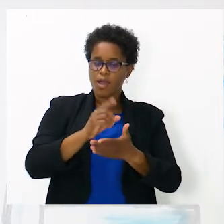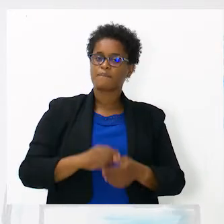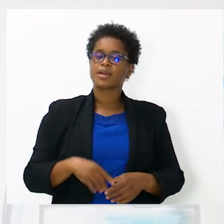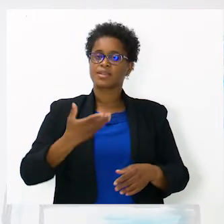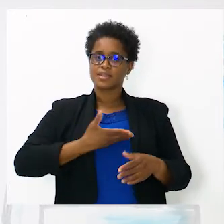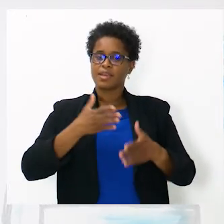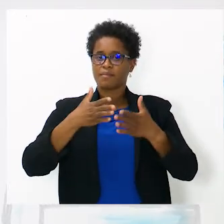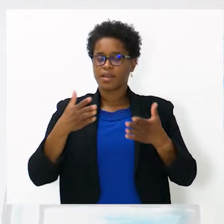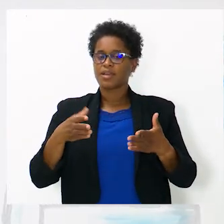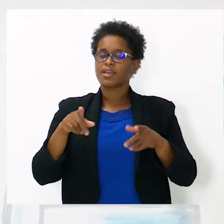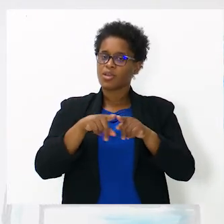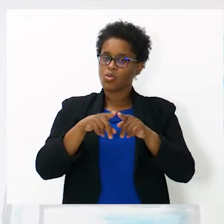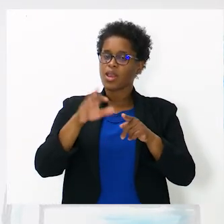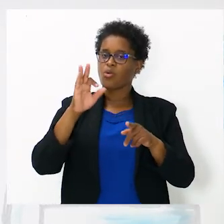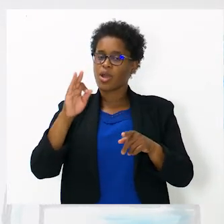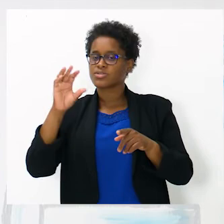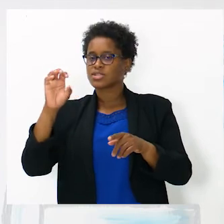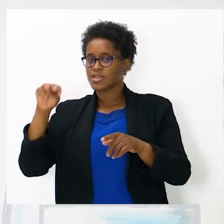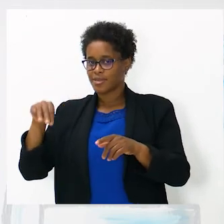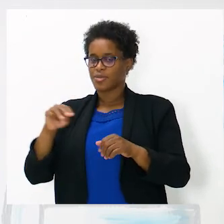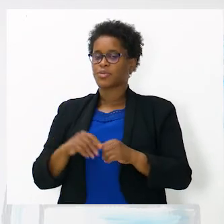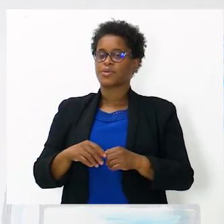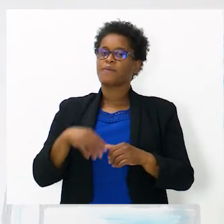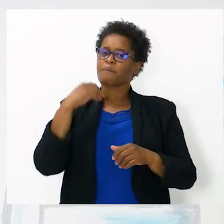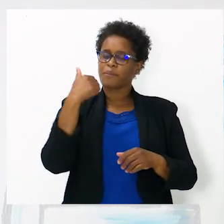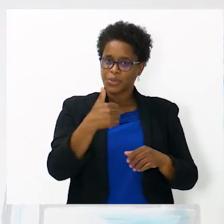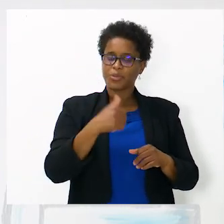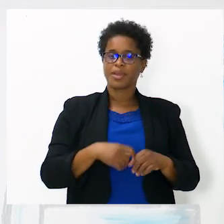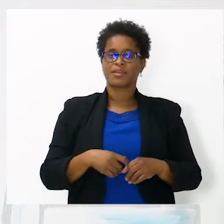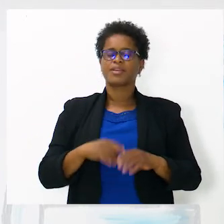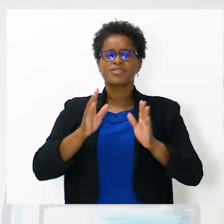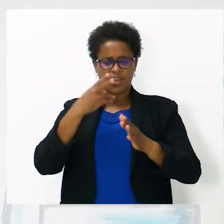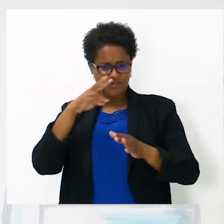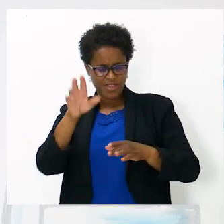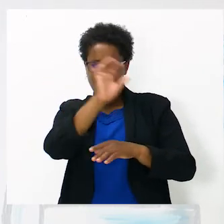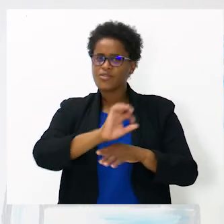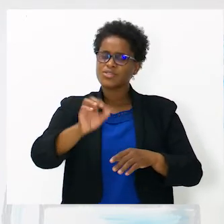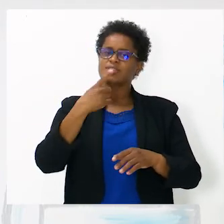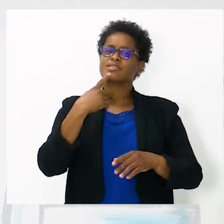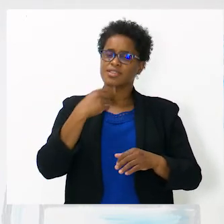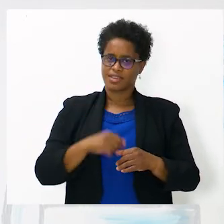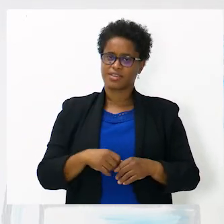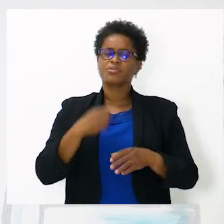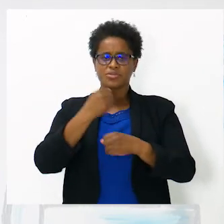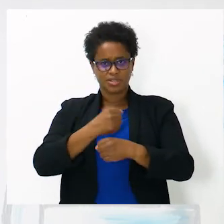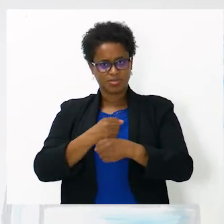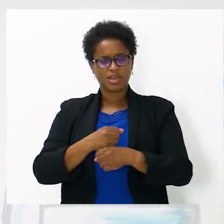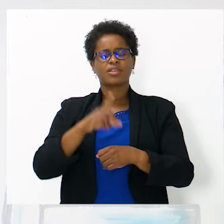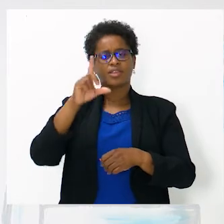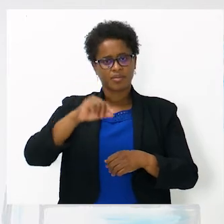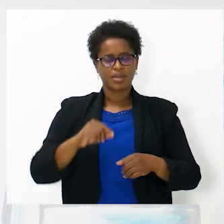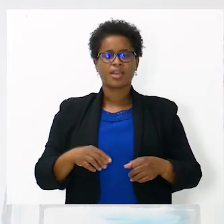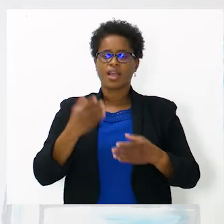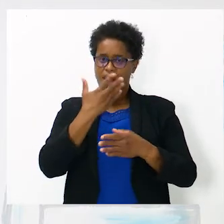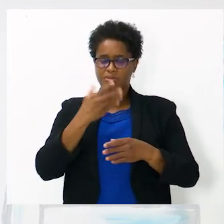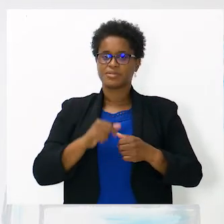D, distância no mapa, é igual a 4 centímetros. Muito bem, já vi que perceberam o exercício e